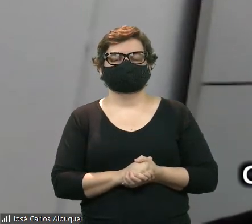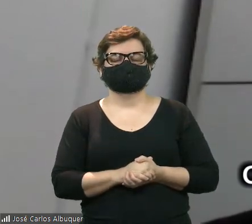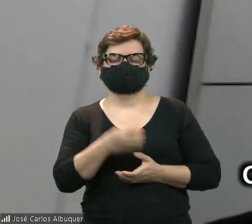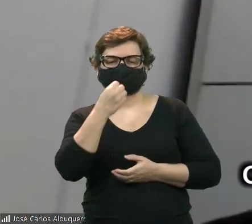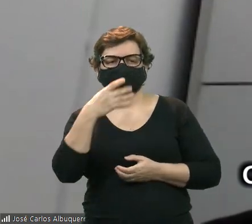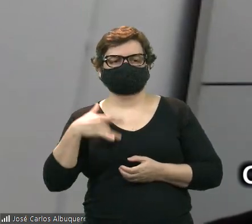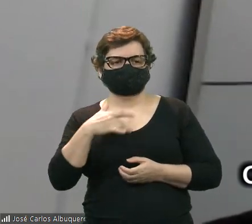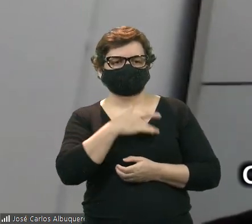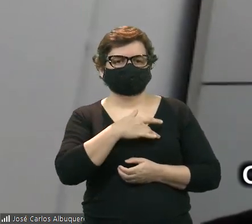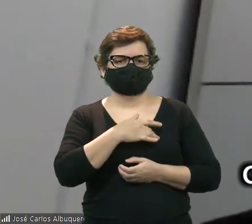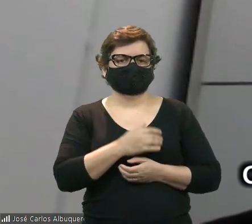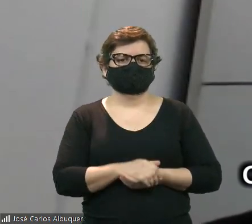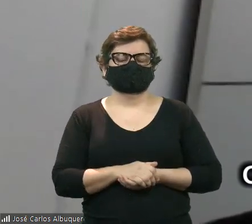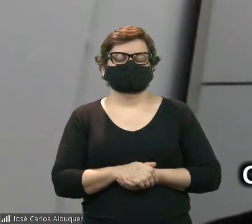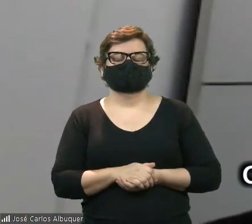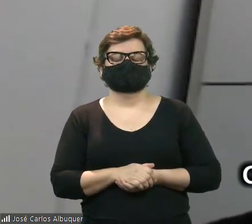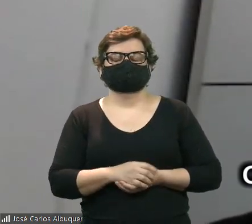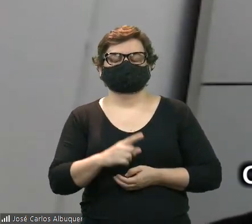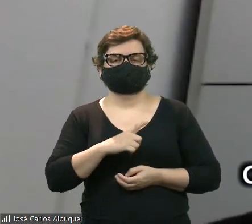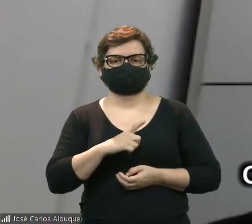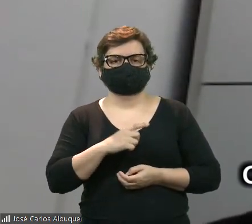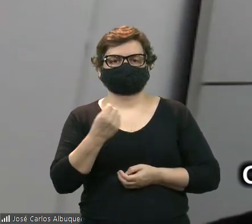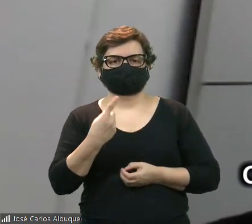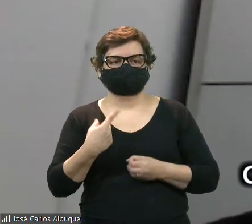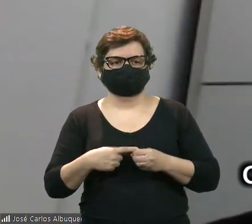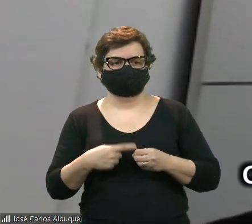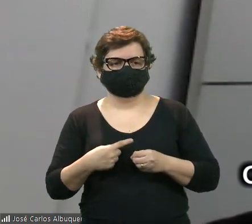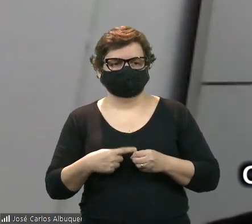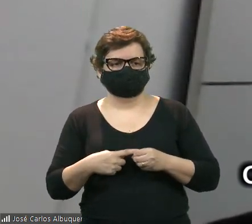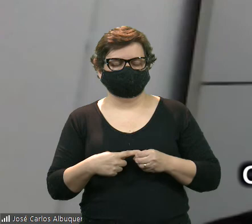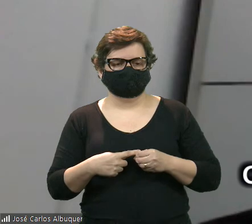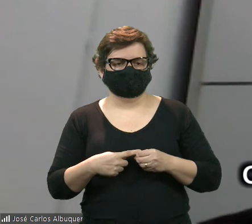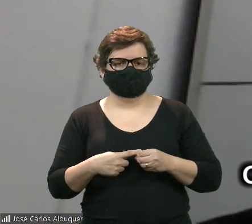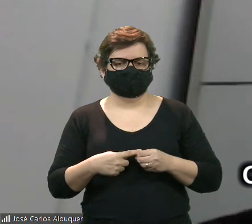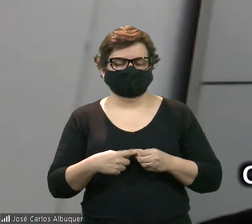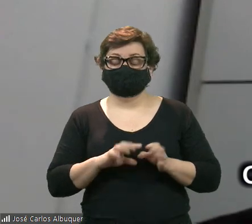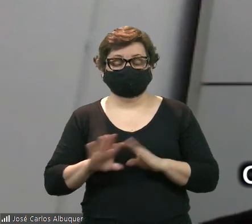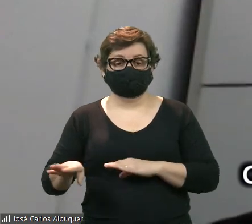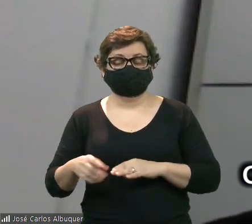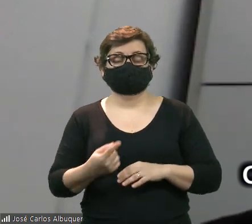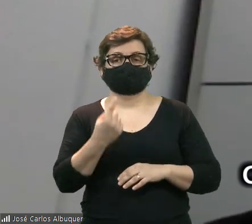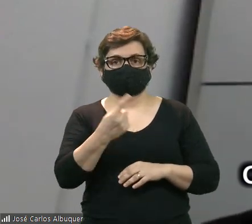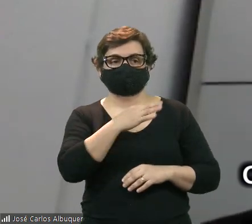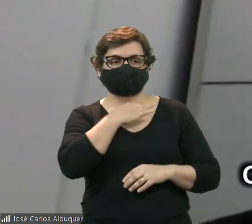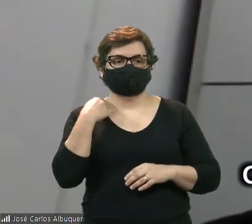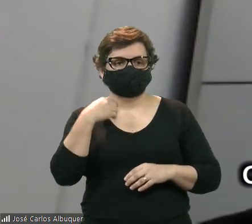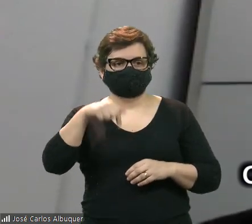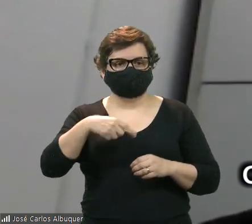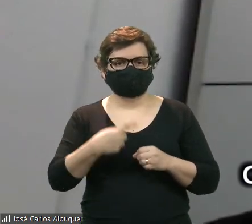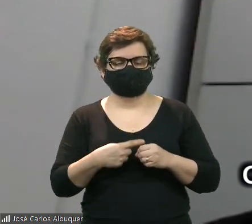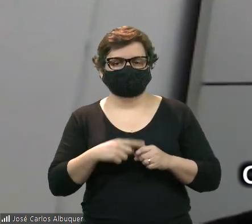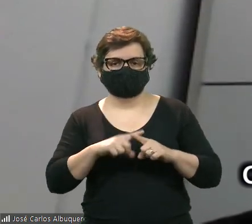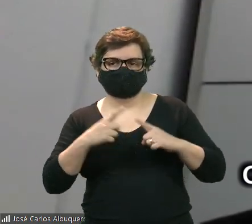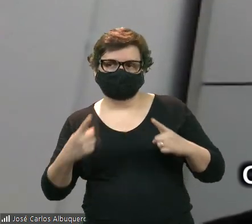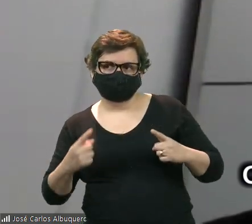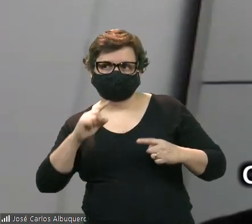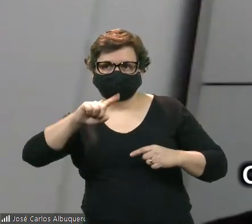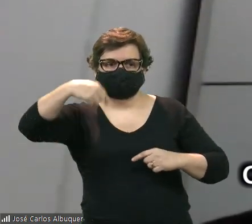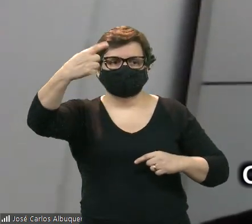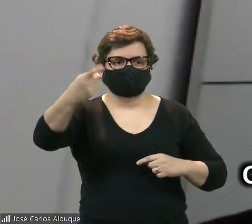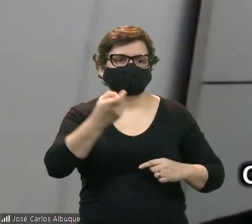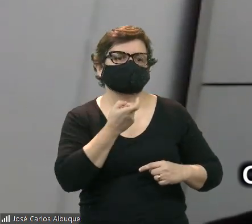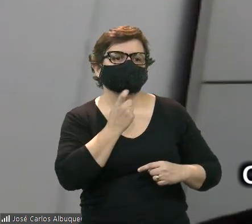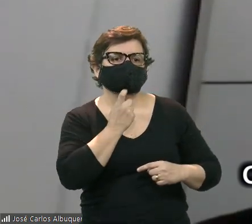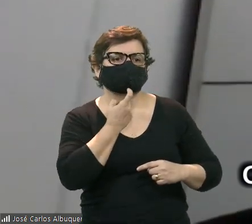tivemos um único óbito que nem morreu aqui na nossa cidade, foi morrer lá na cidade de Campinas, mas eu quero assim, parabenizar toda a equipe